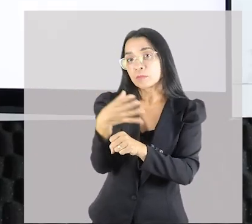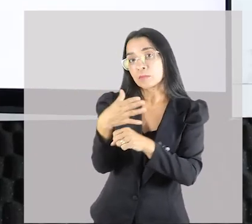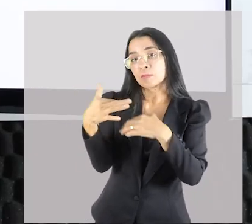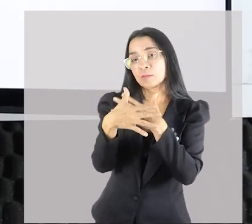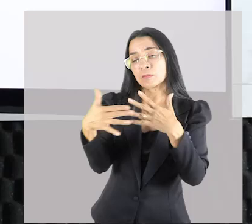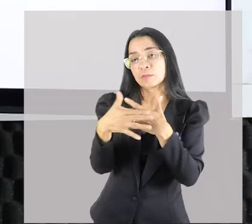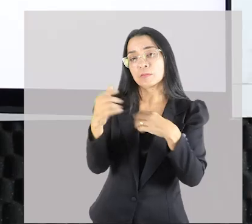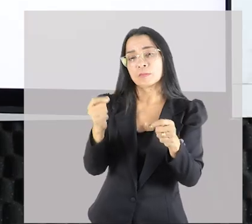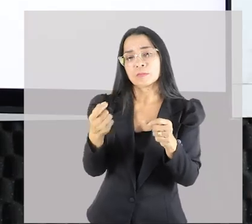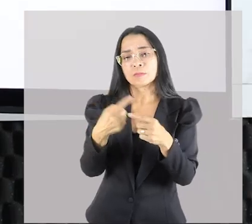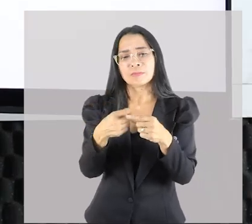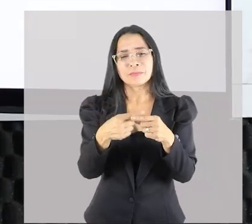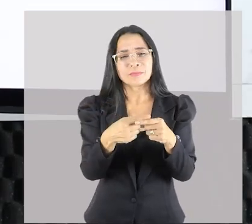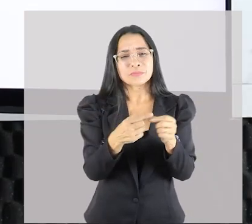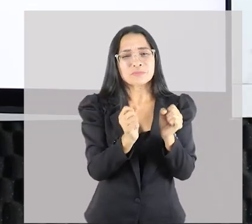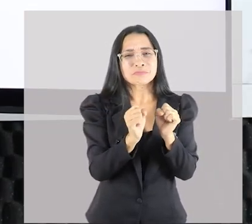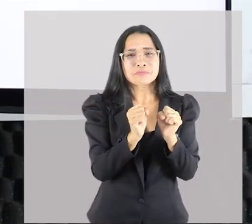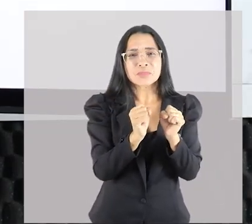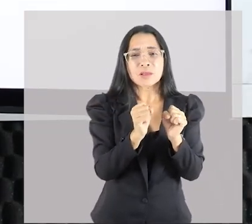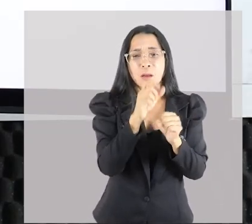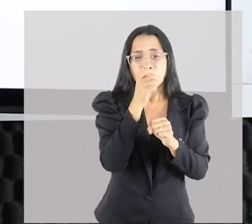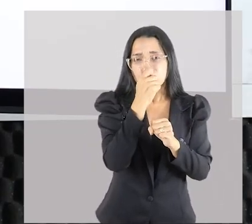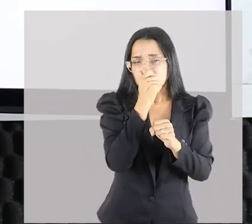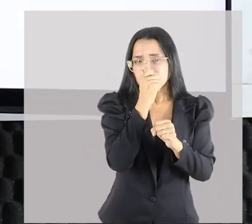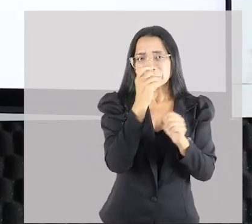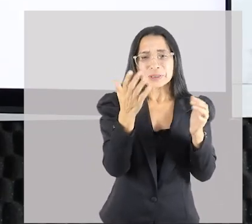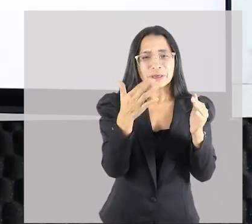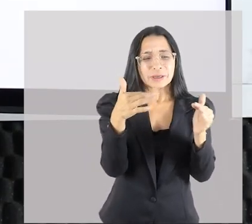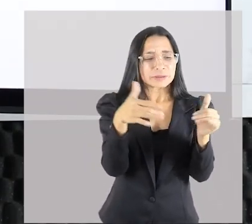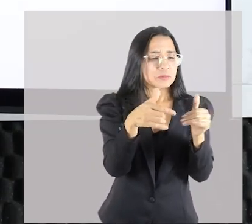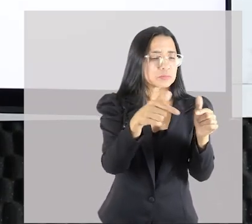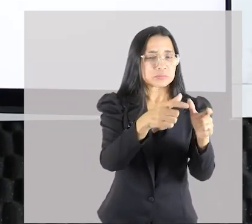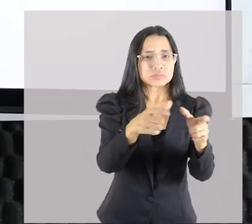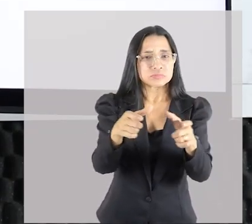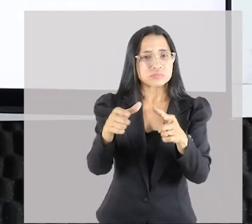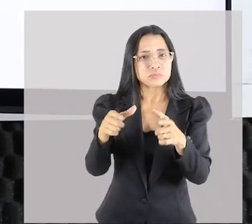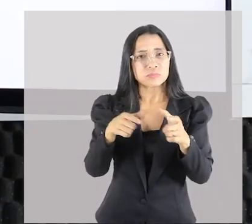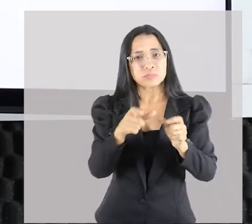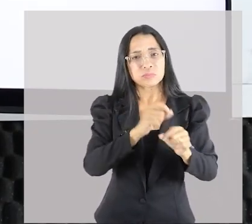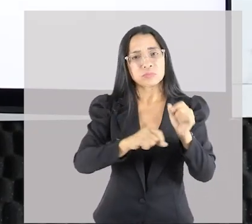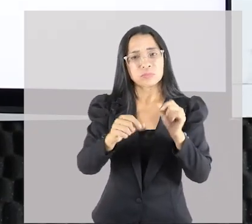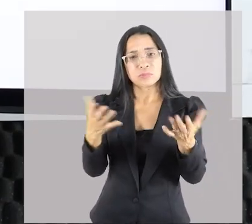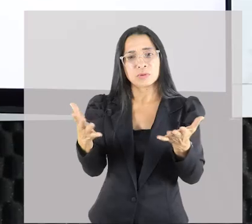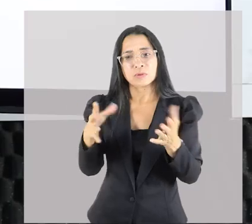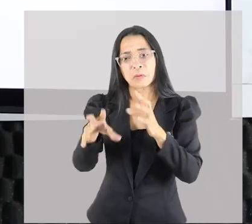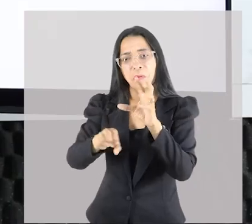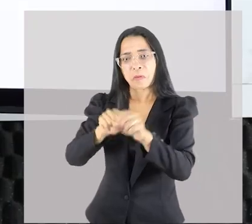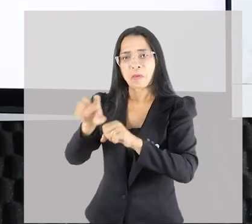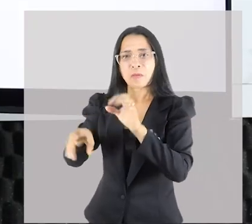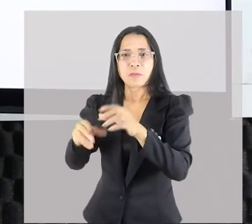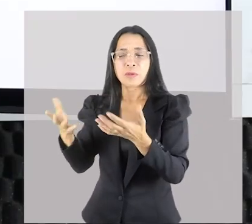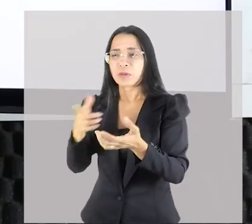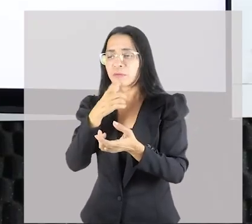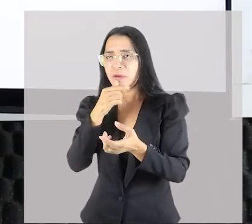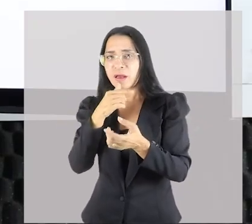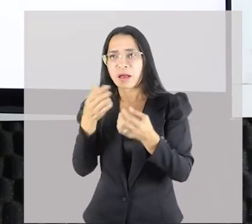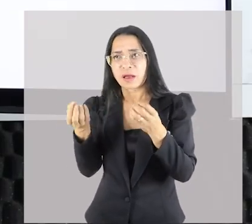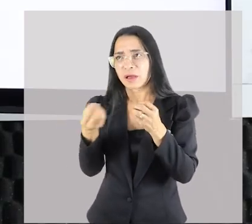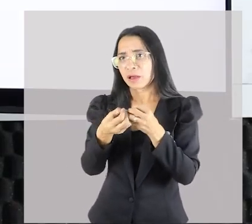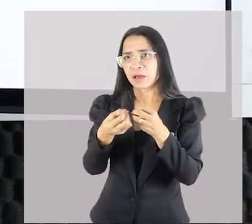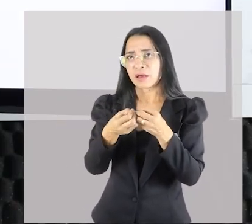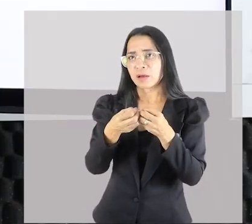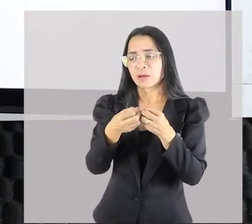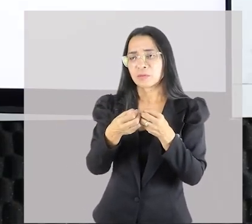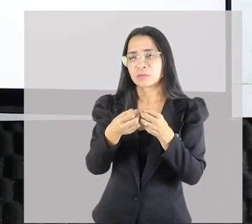insalubres. As pessoas viviam amontoadas, o cemitério, o esgoto, onde lavavam, onde pegavam água, tudo ali era muito próximo.